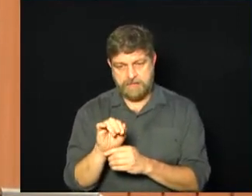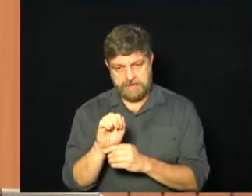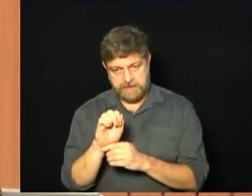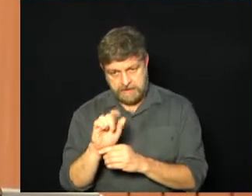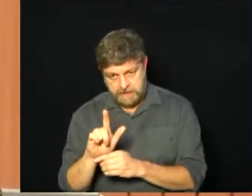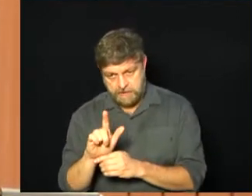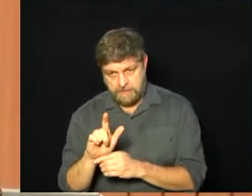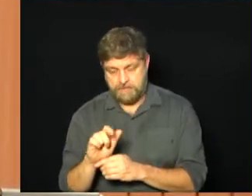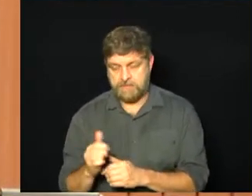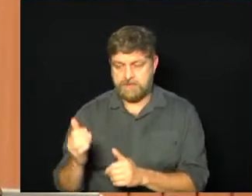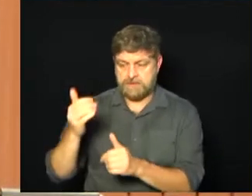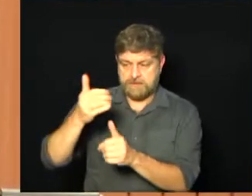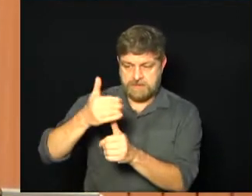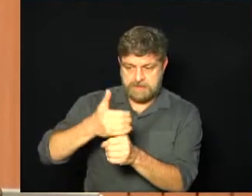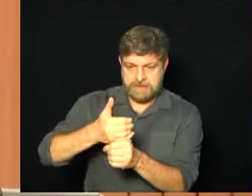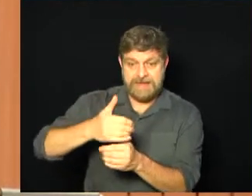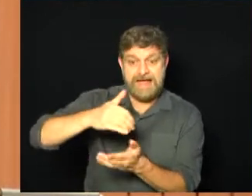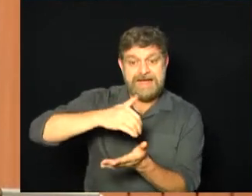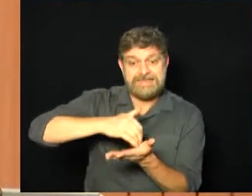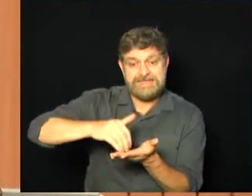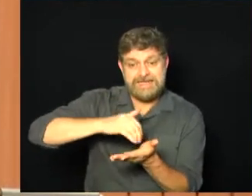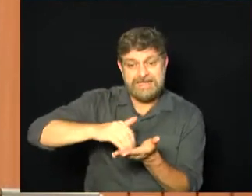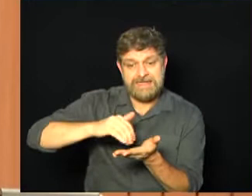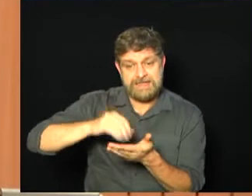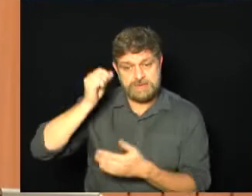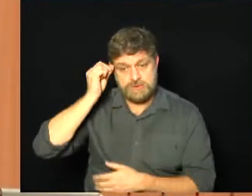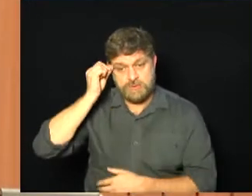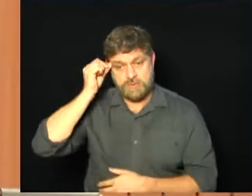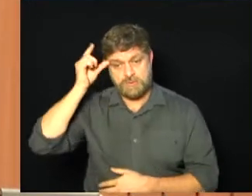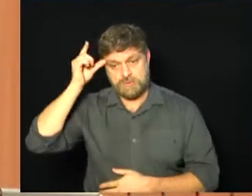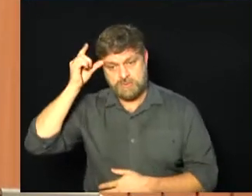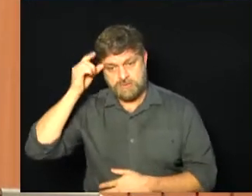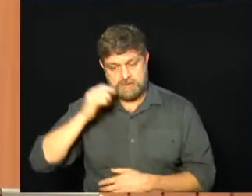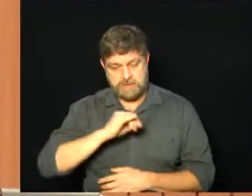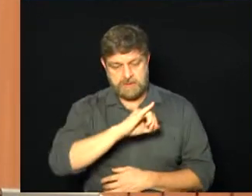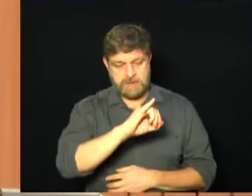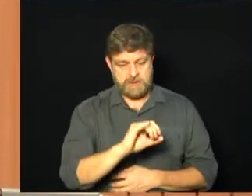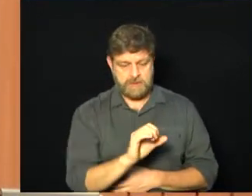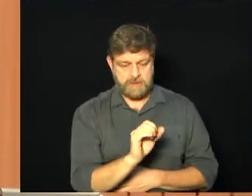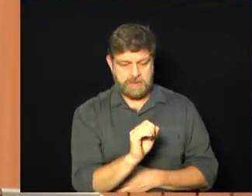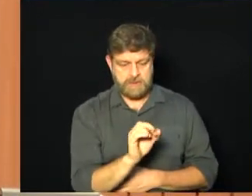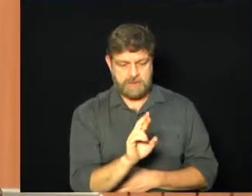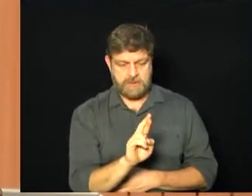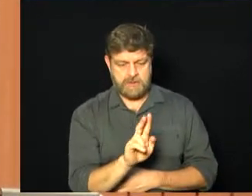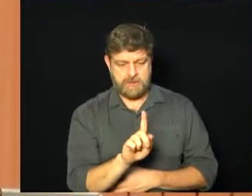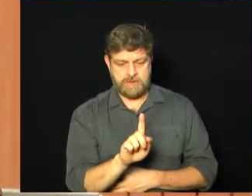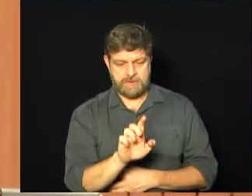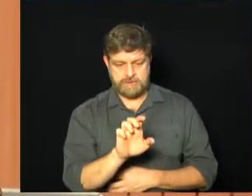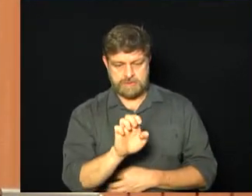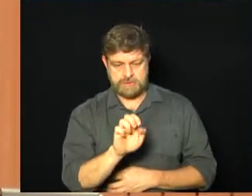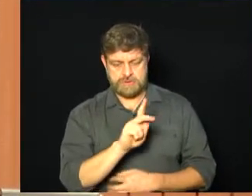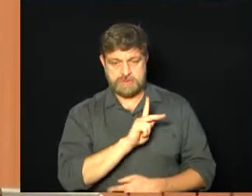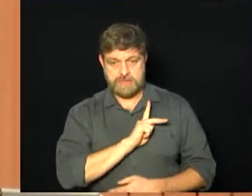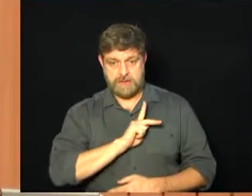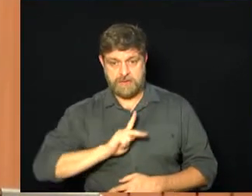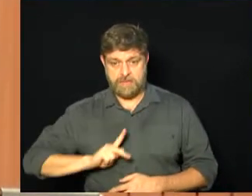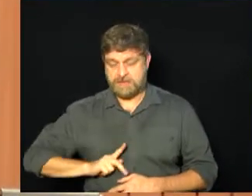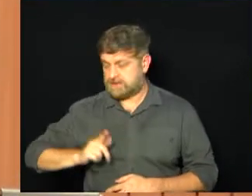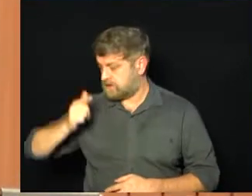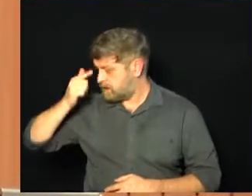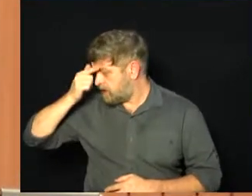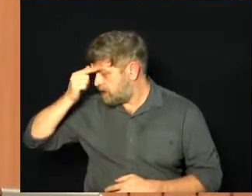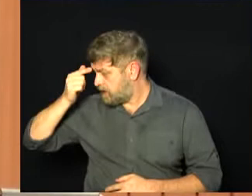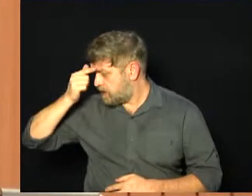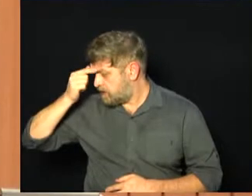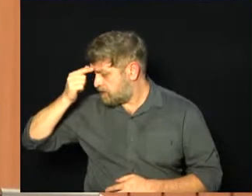Cultura, Alexandra Caprioli. Jorge Alves de Lima, presidente da Academia